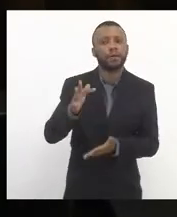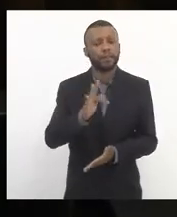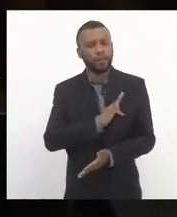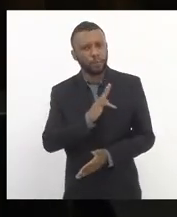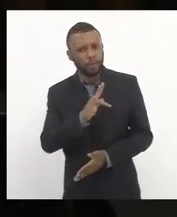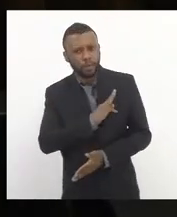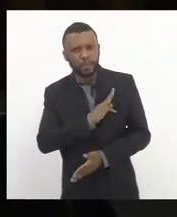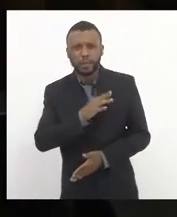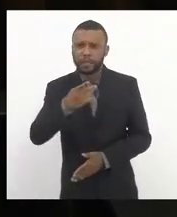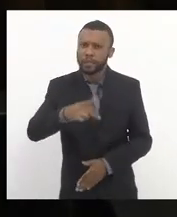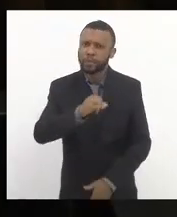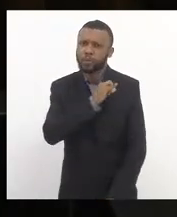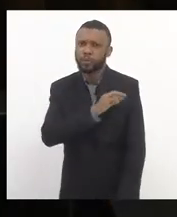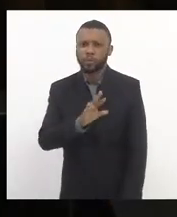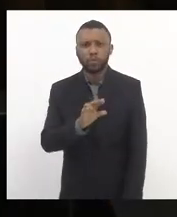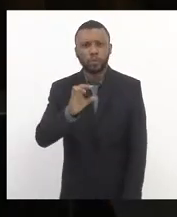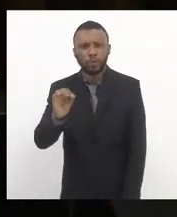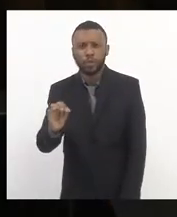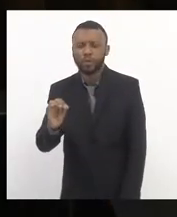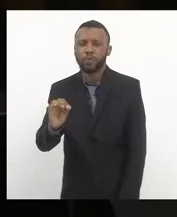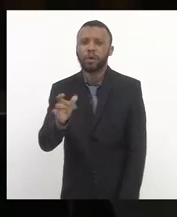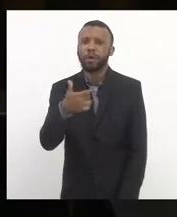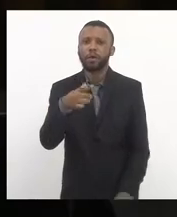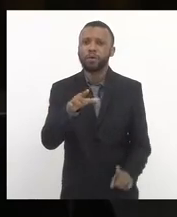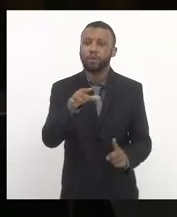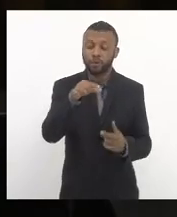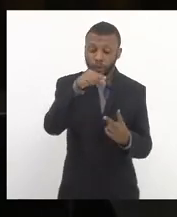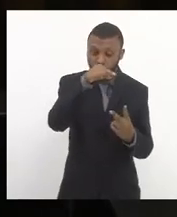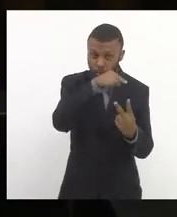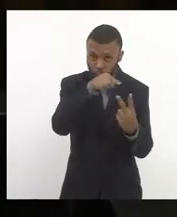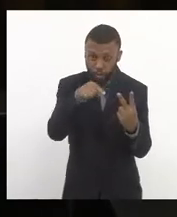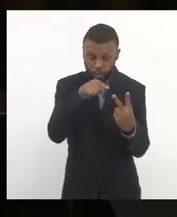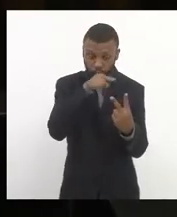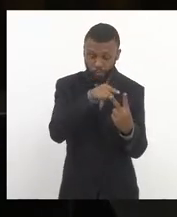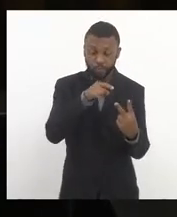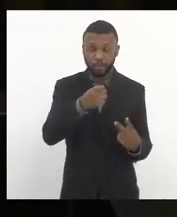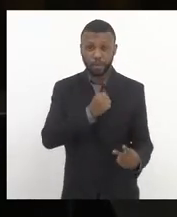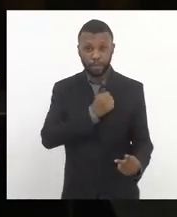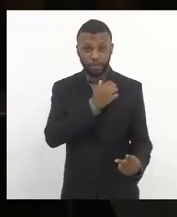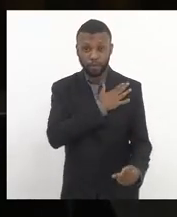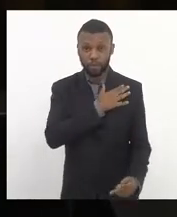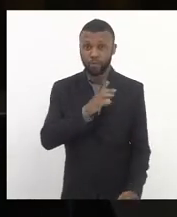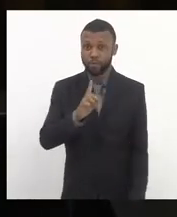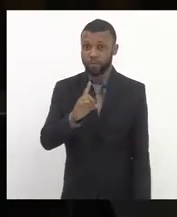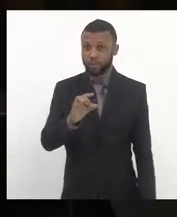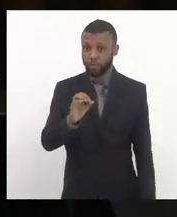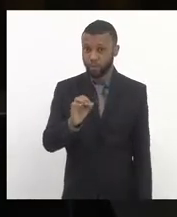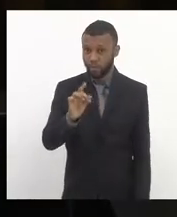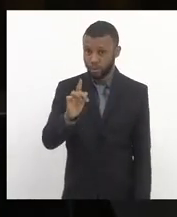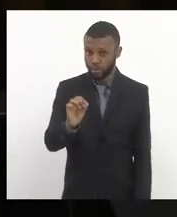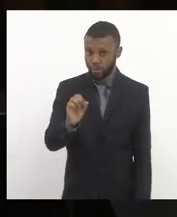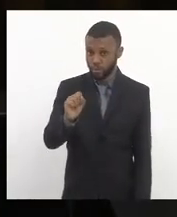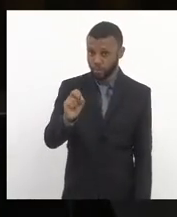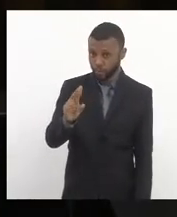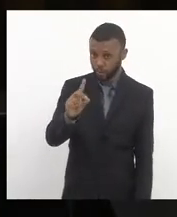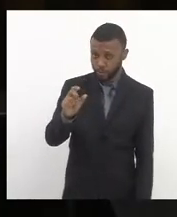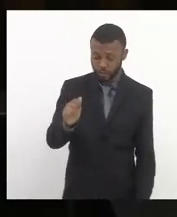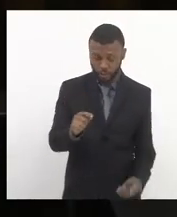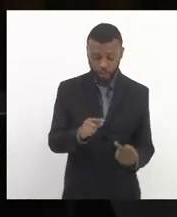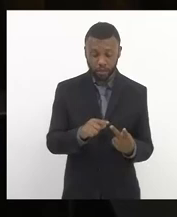do Estado do Rio de Janeiro, eu destaco Capitão Diogo Souza e Gabriel Monteiro, não se curvaram ao